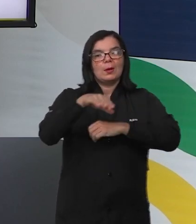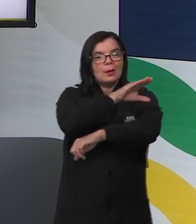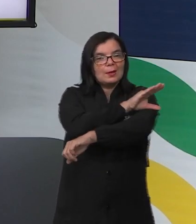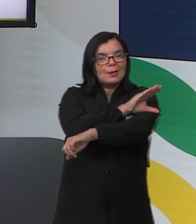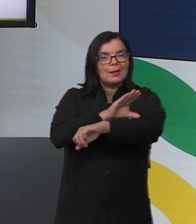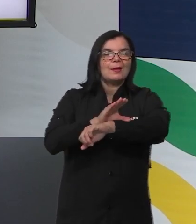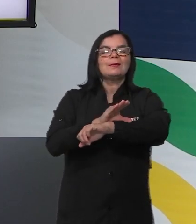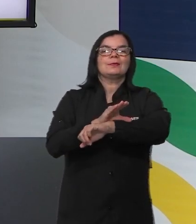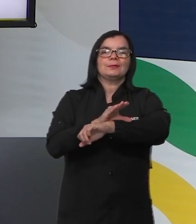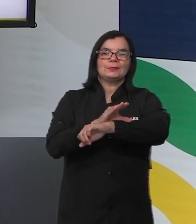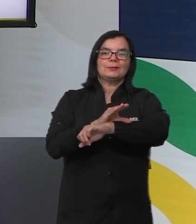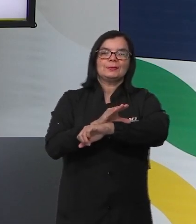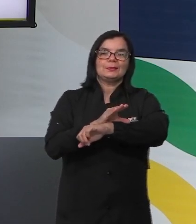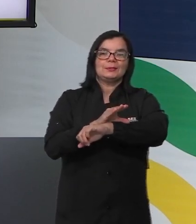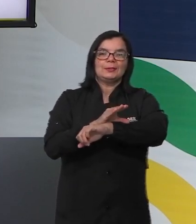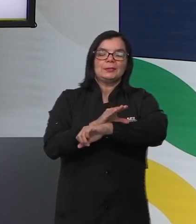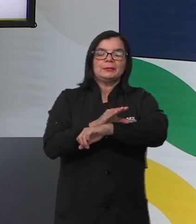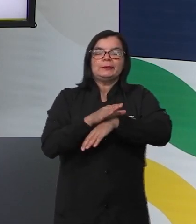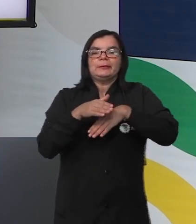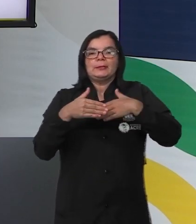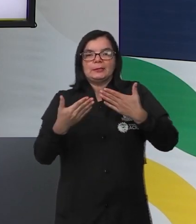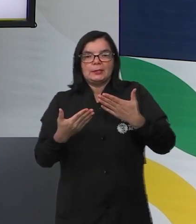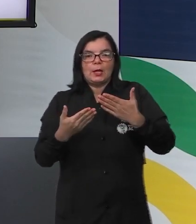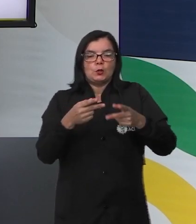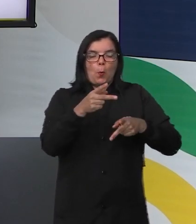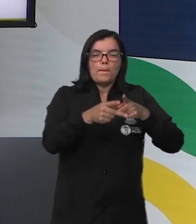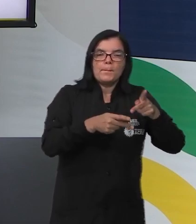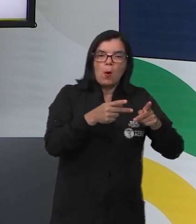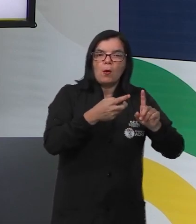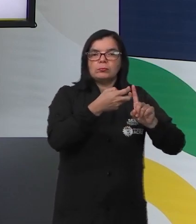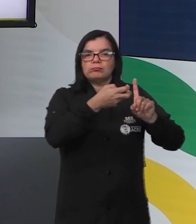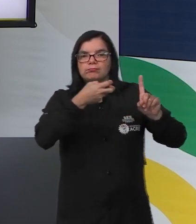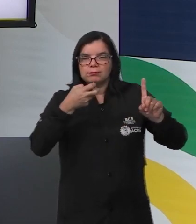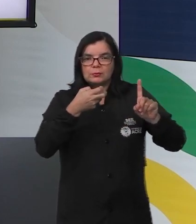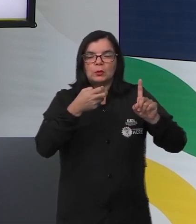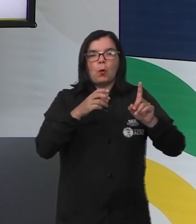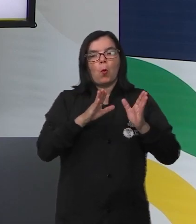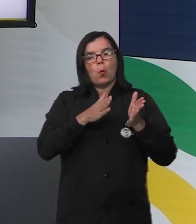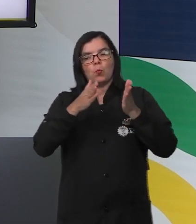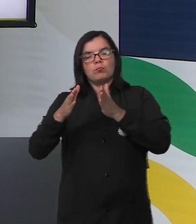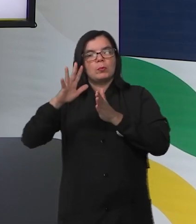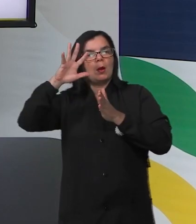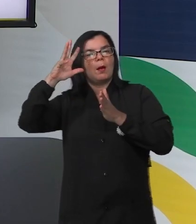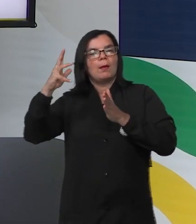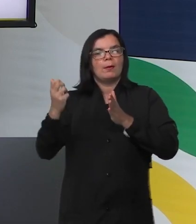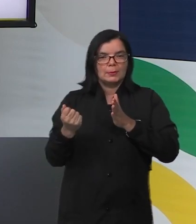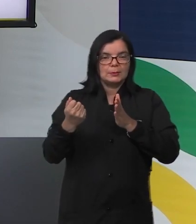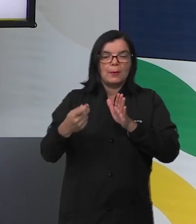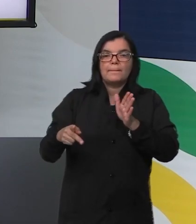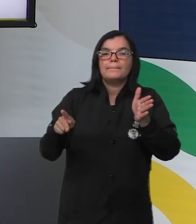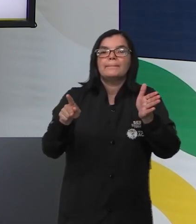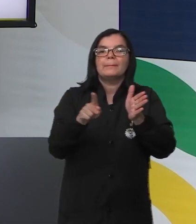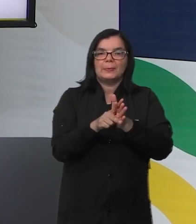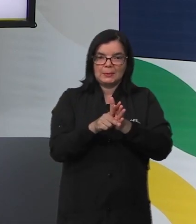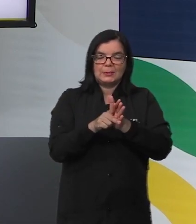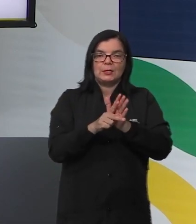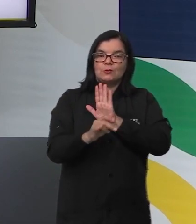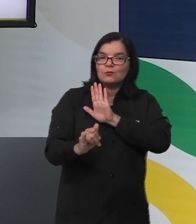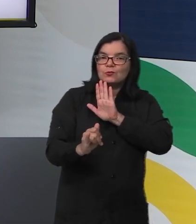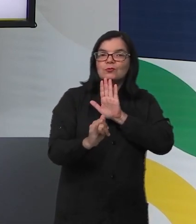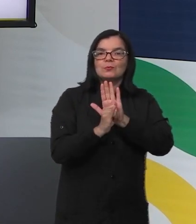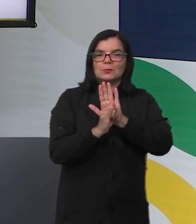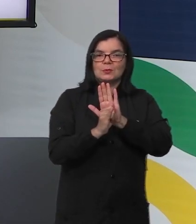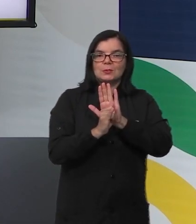cultura, seja povos originários, seja africano, em detrimento de pertencimento, de identidade,